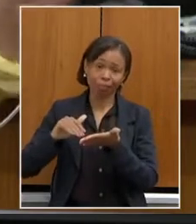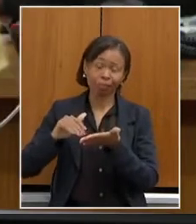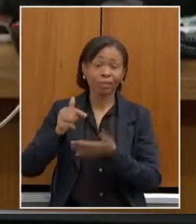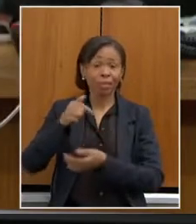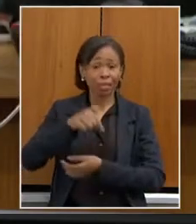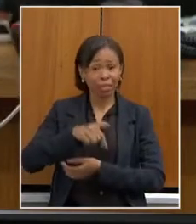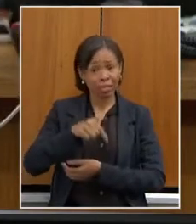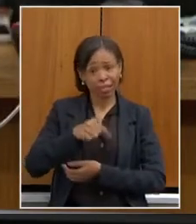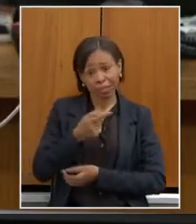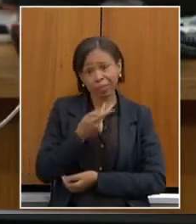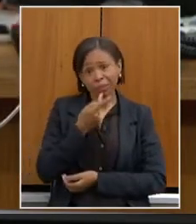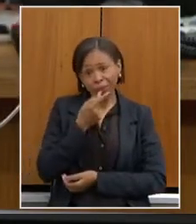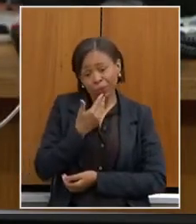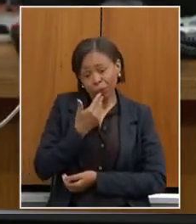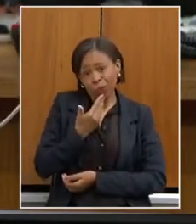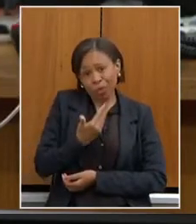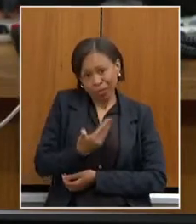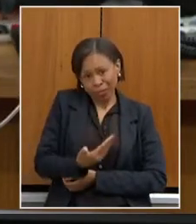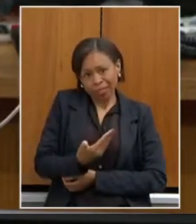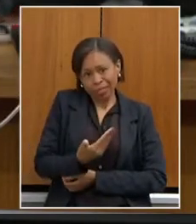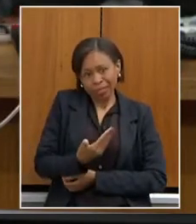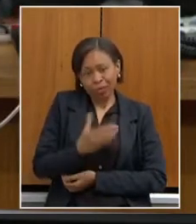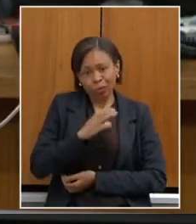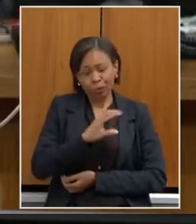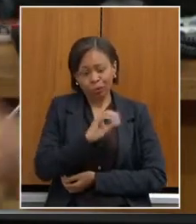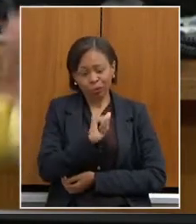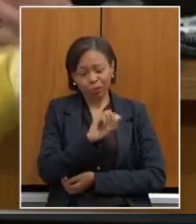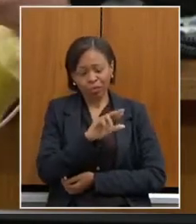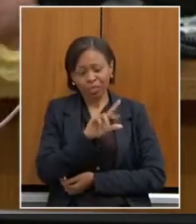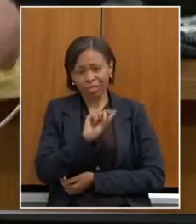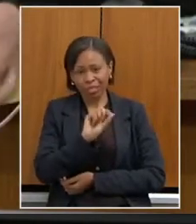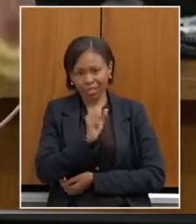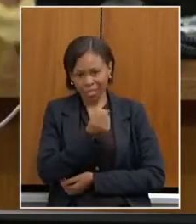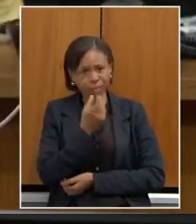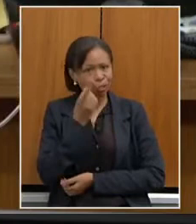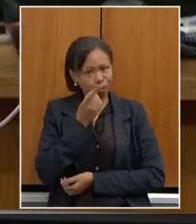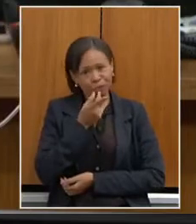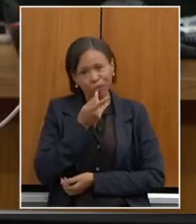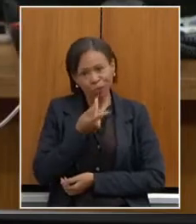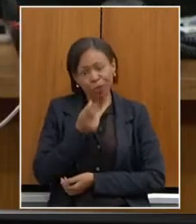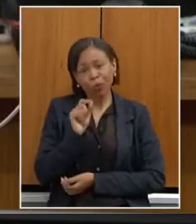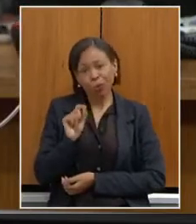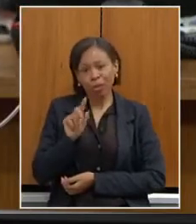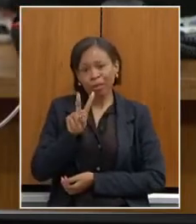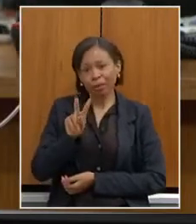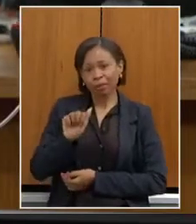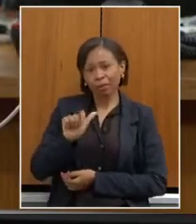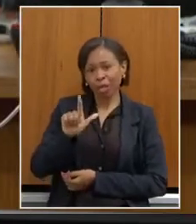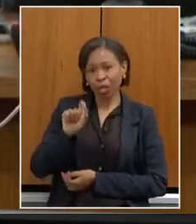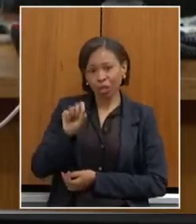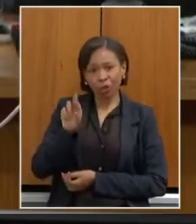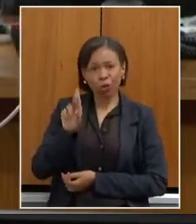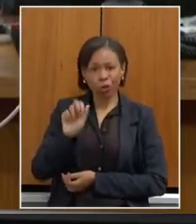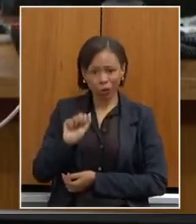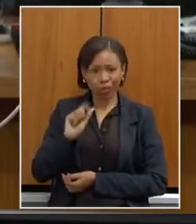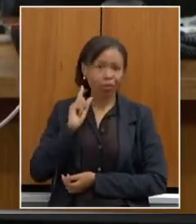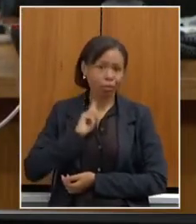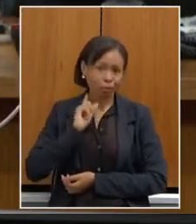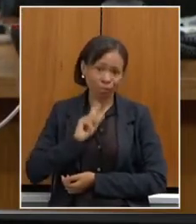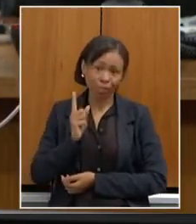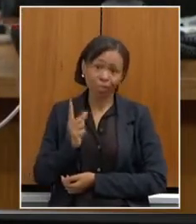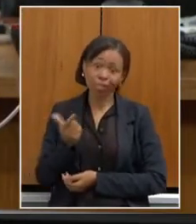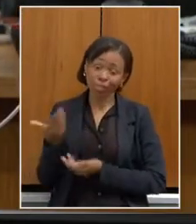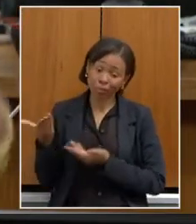solicitação do deputado Carlos Pimenta pra que o Valora Minas seja trazido na comissão e eu peço viu